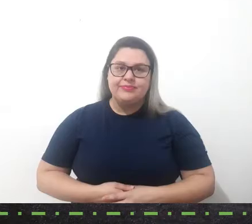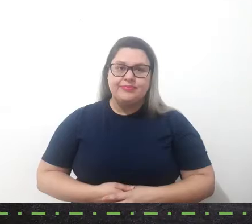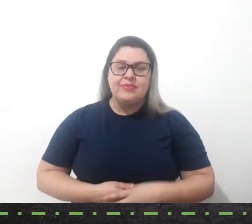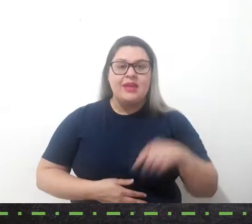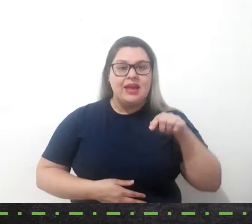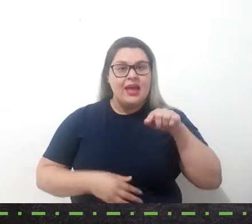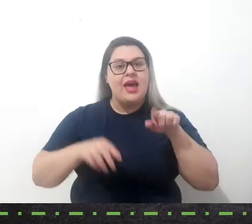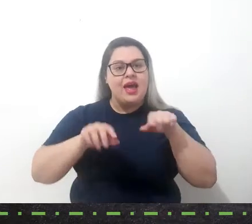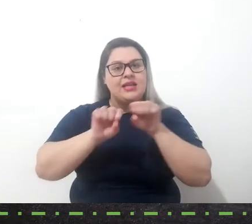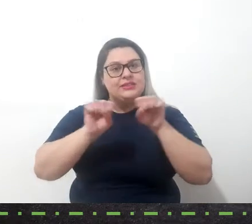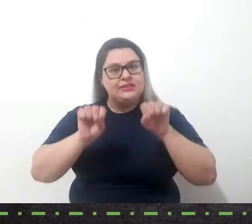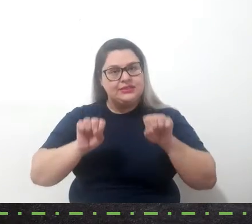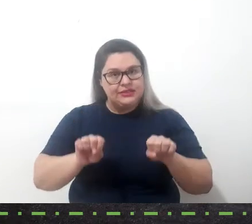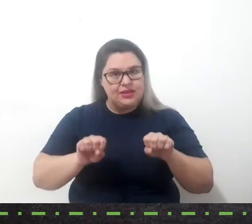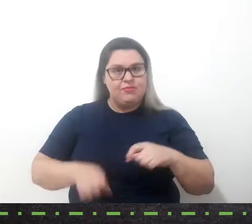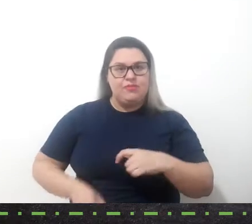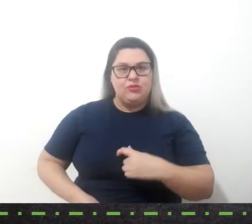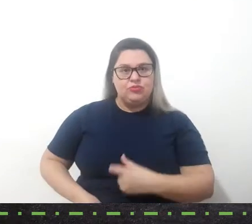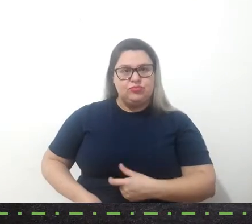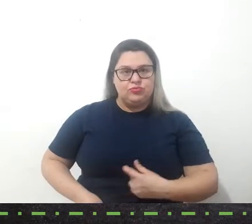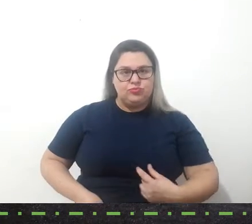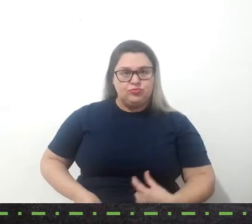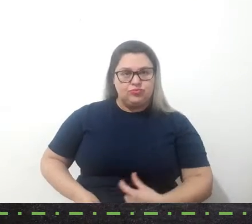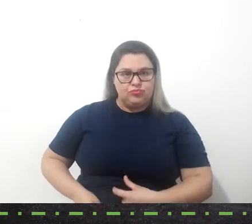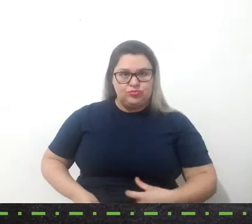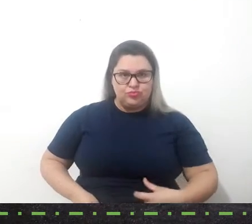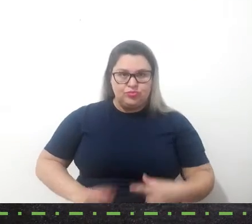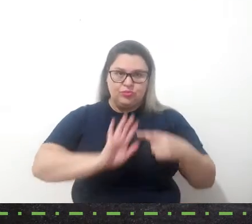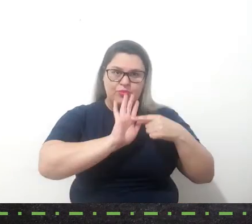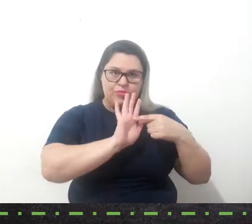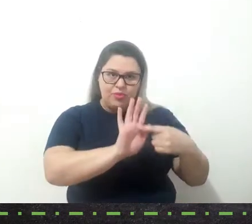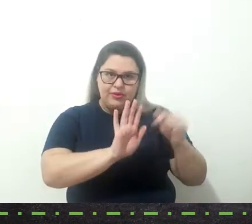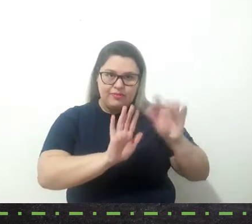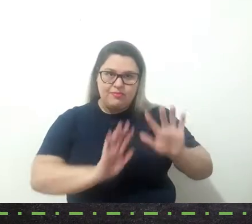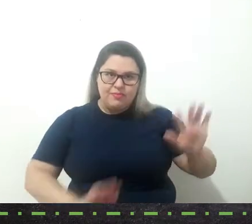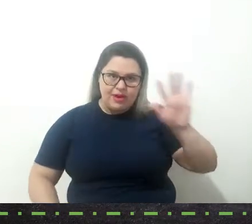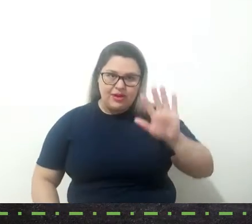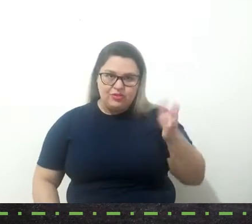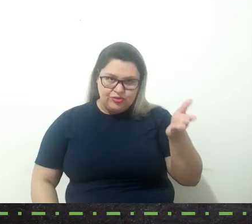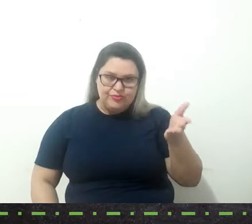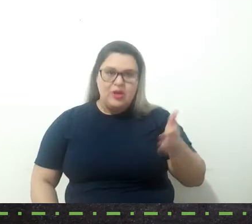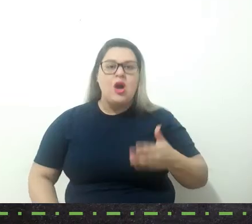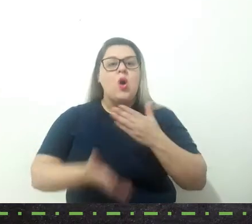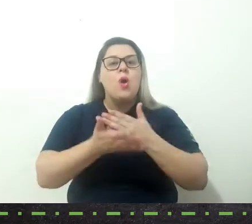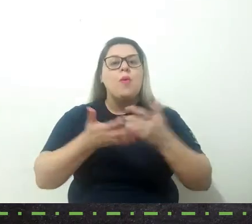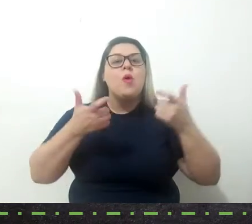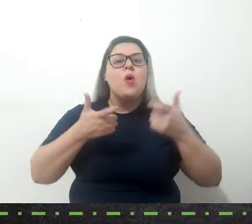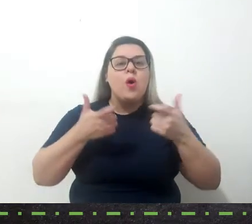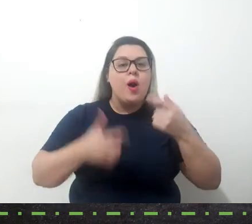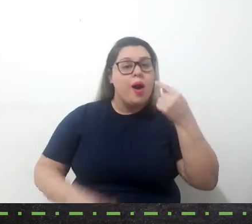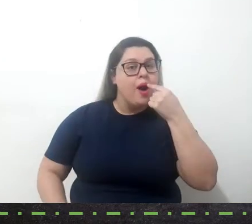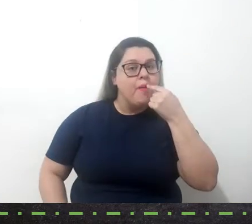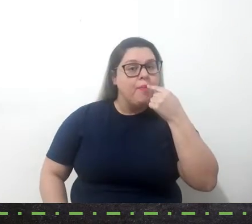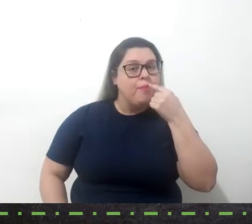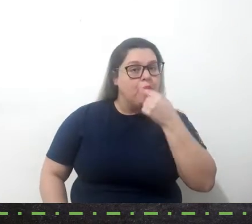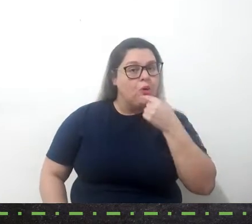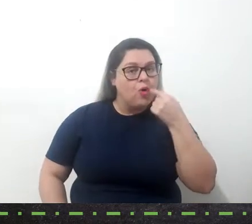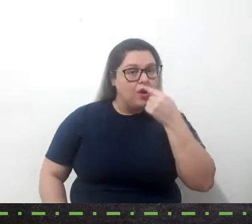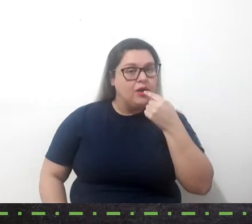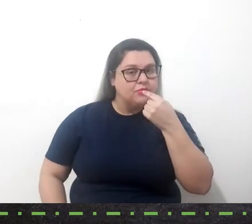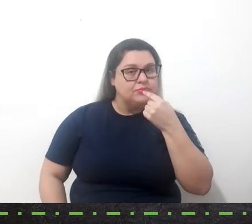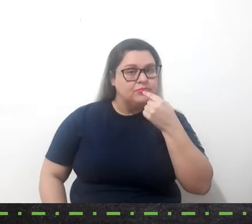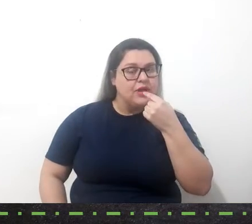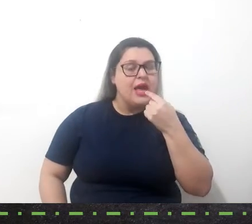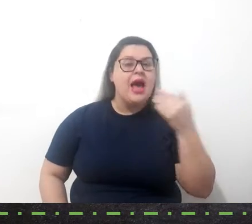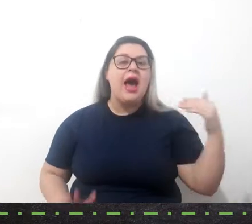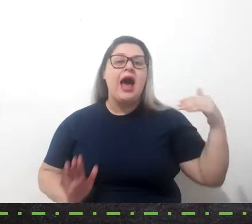o sistema digestório, tá? Ele começa pela boca e vai até